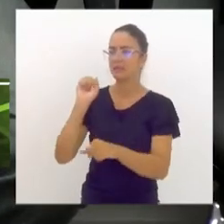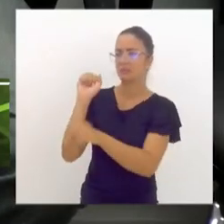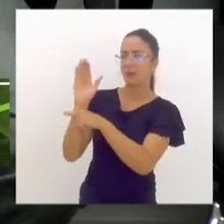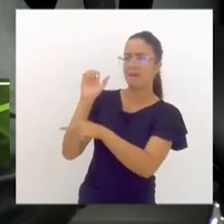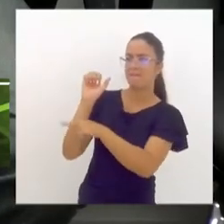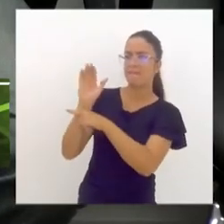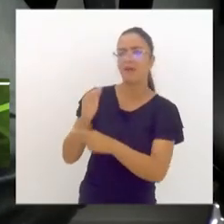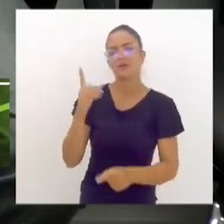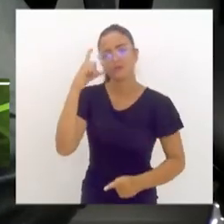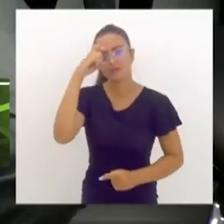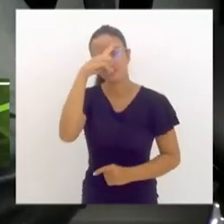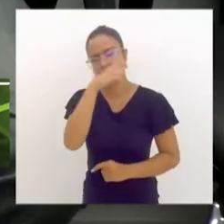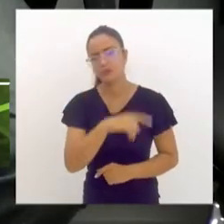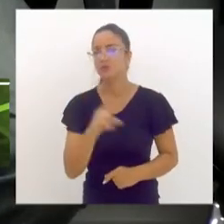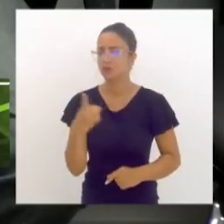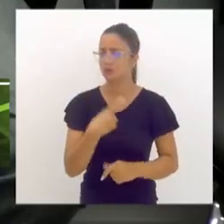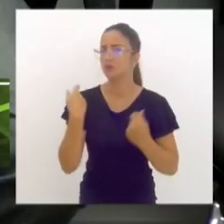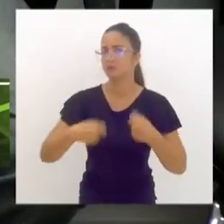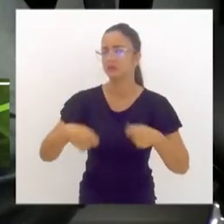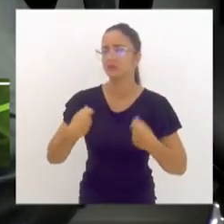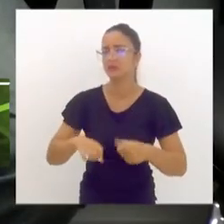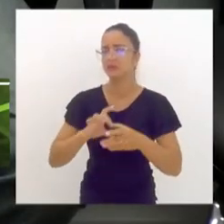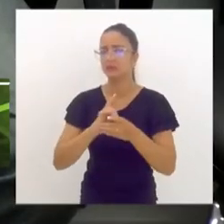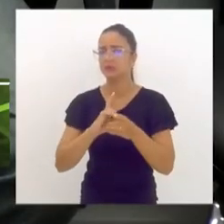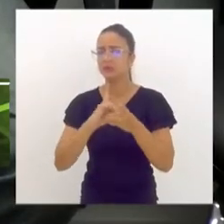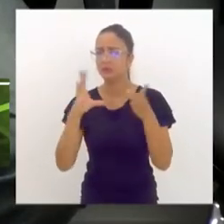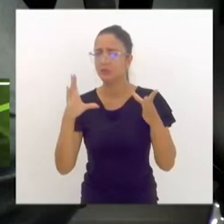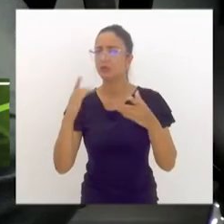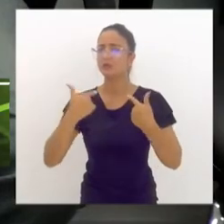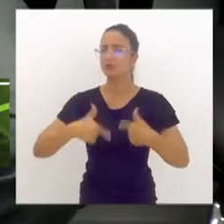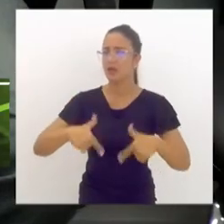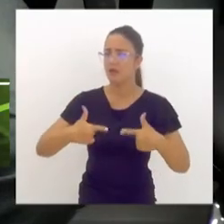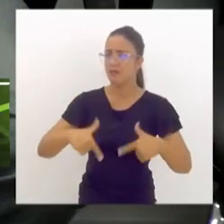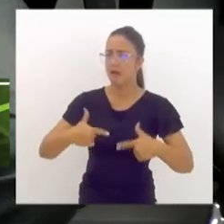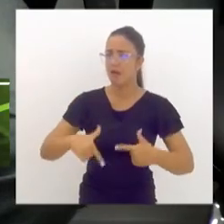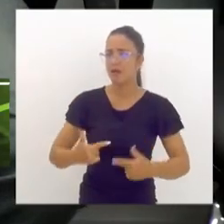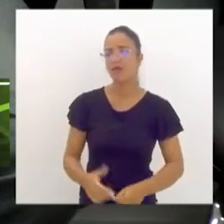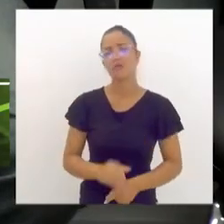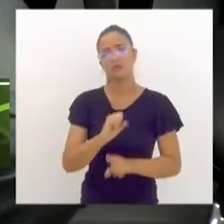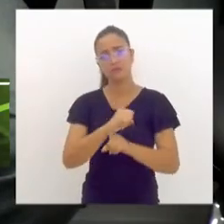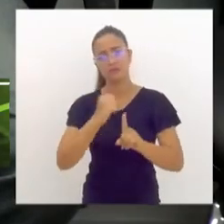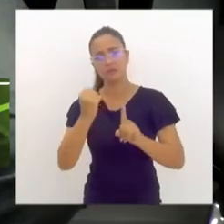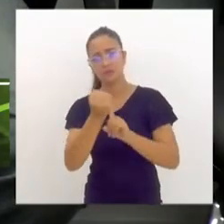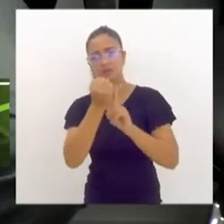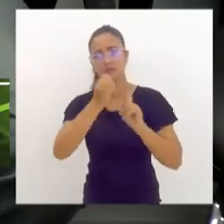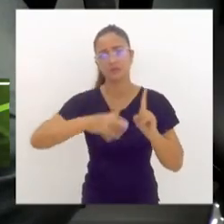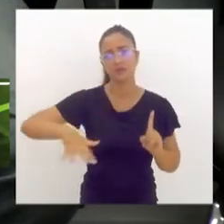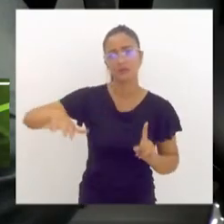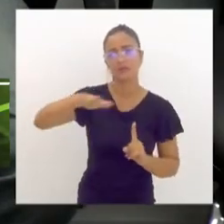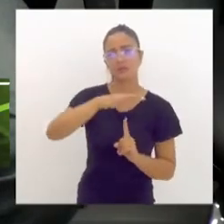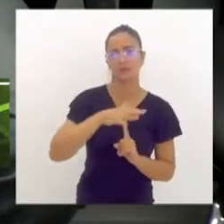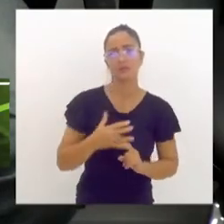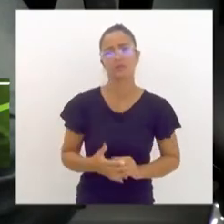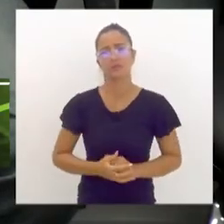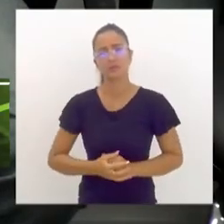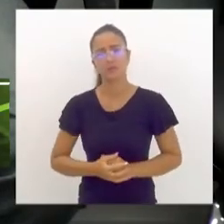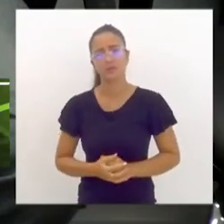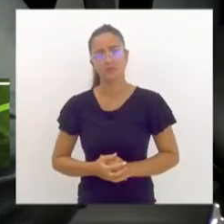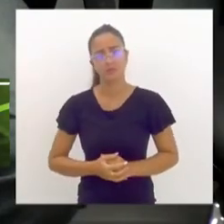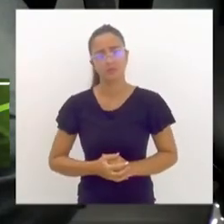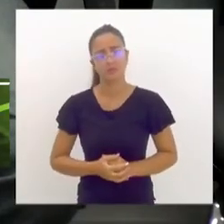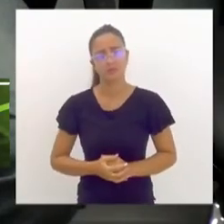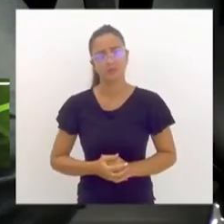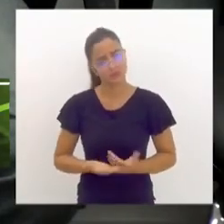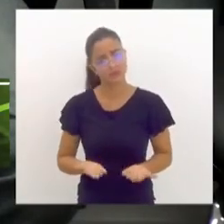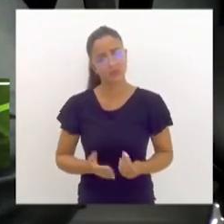de forma democrática e de forma respeitosa a própria sociedade que mantém a casa.